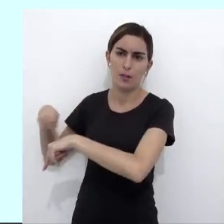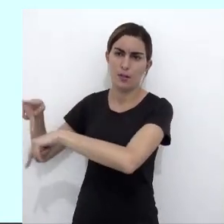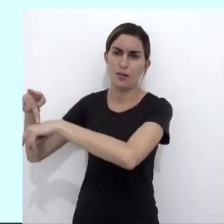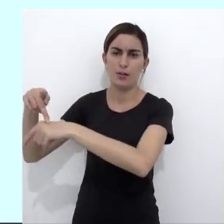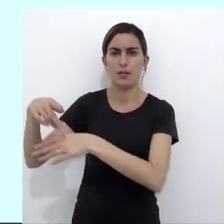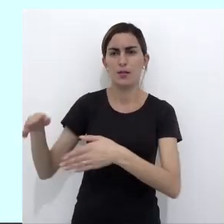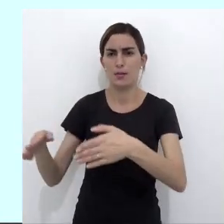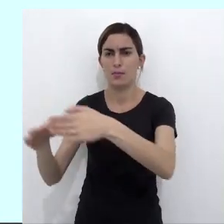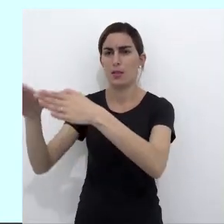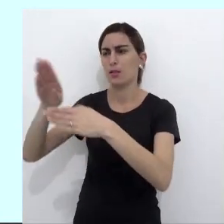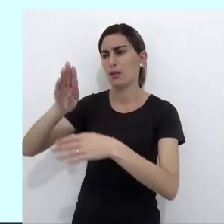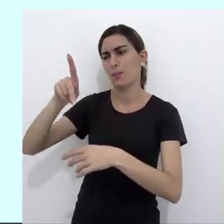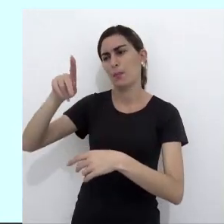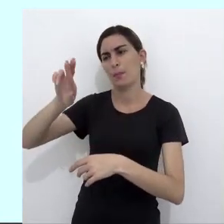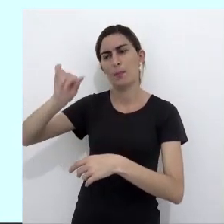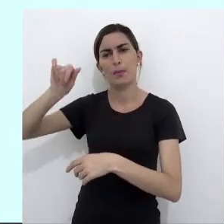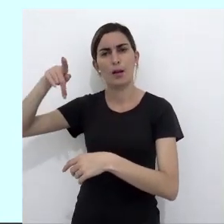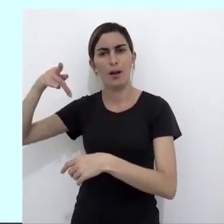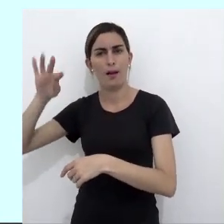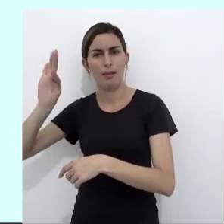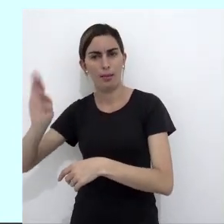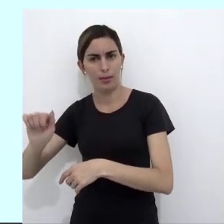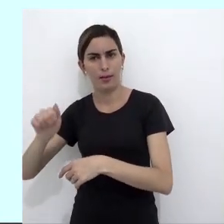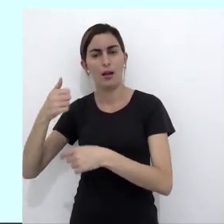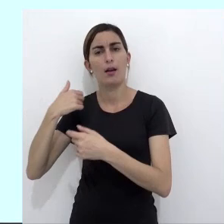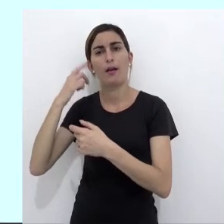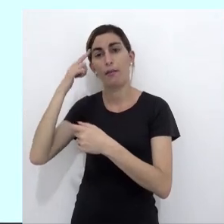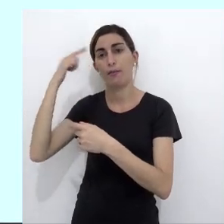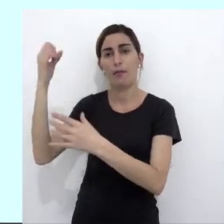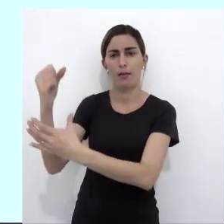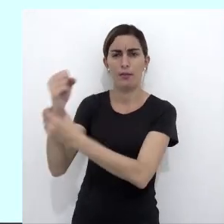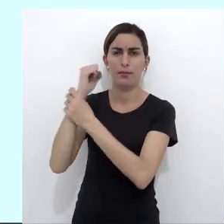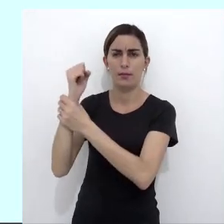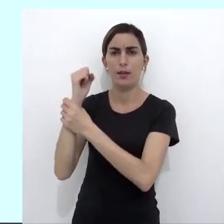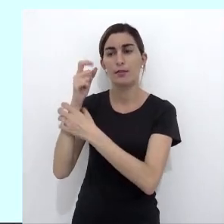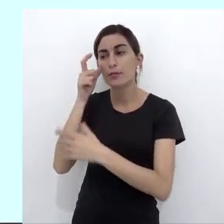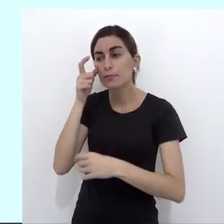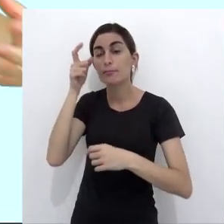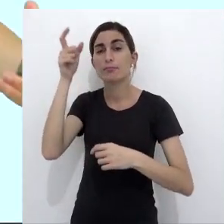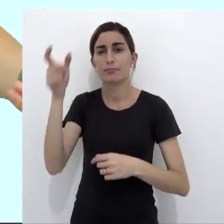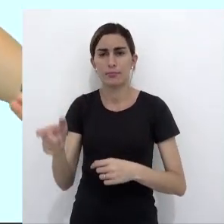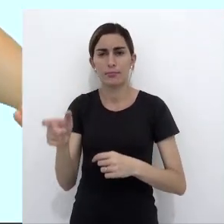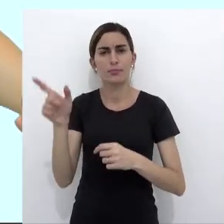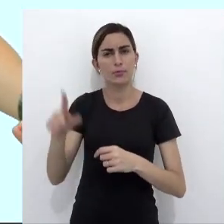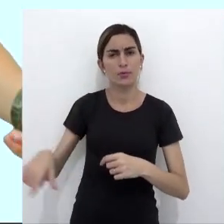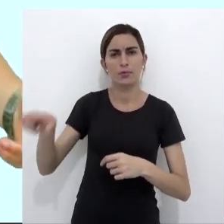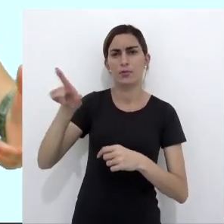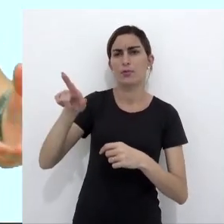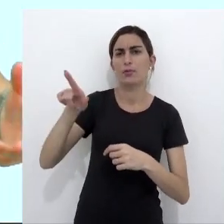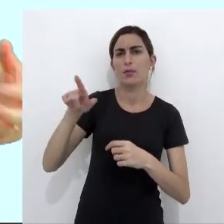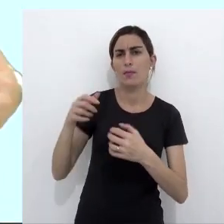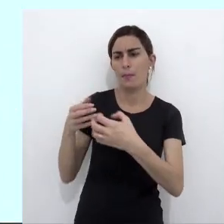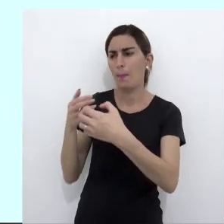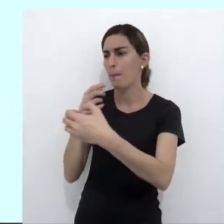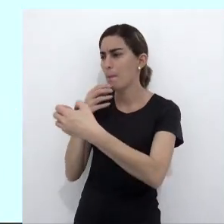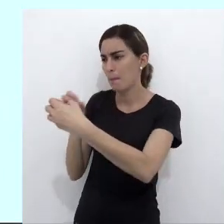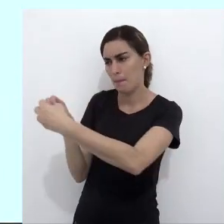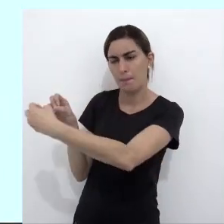Prata. Okay? A ideia também era garantir ali o interesse do gaúcho da fronteira.